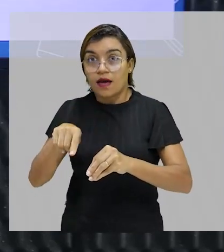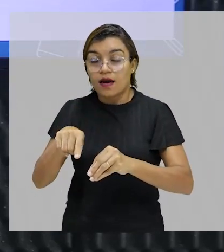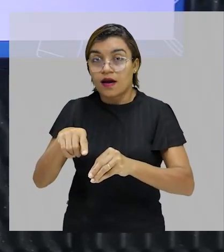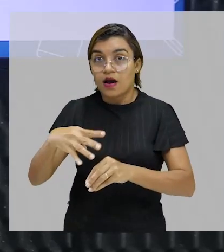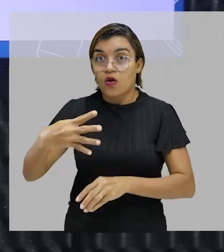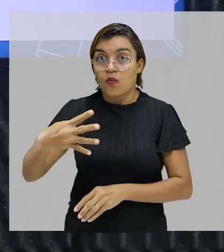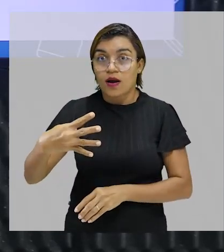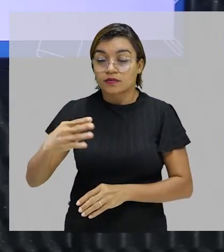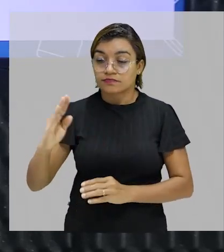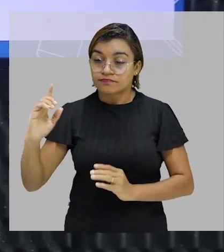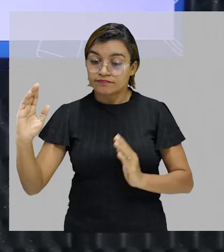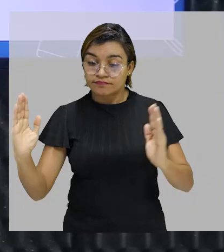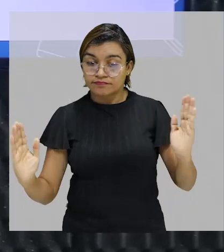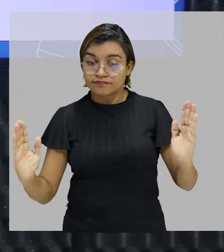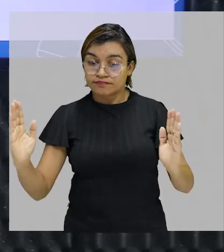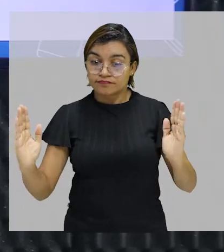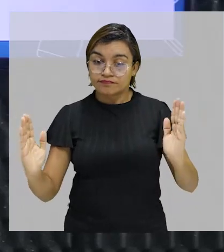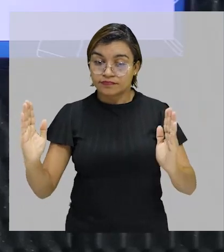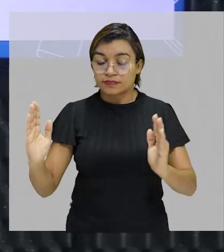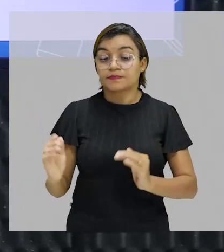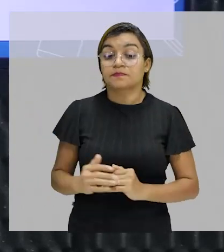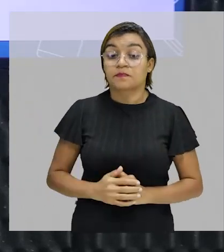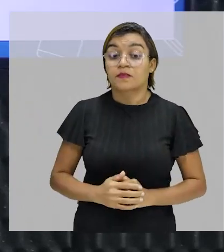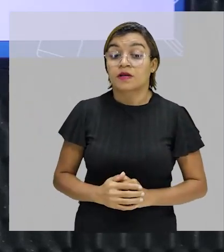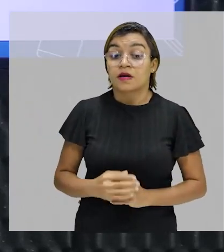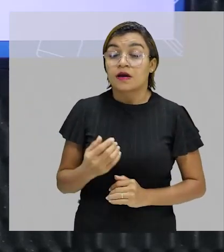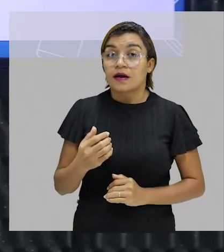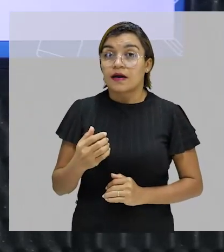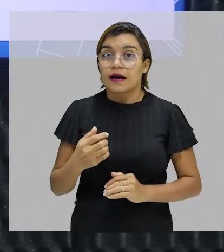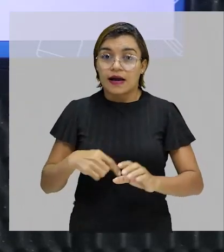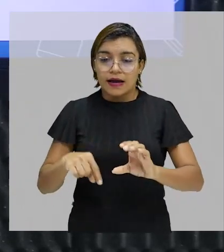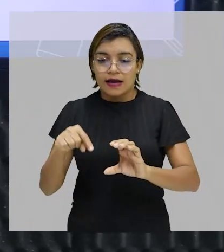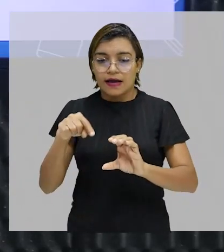na extremidade. Se a gente analisar a letra C,